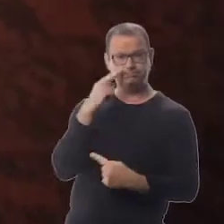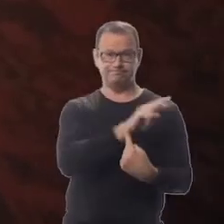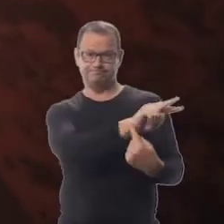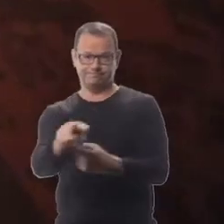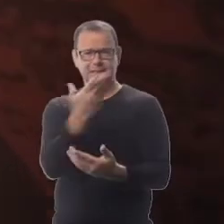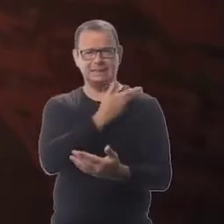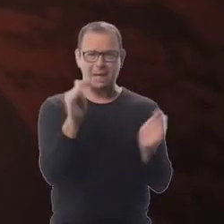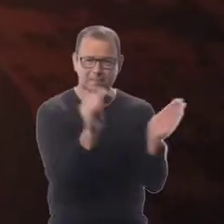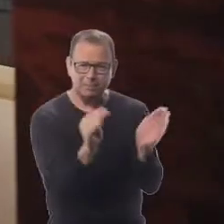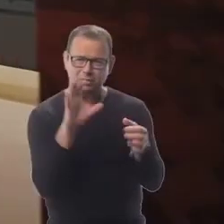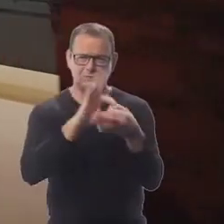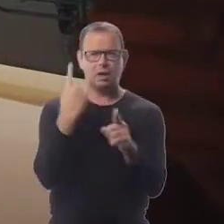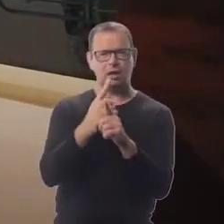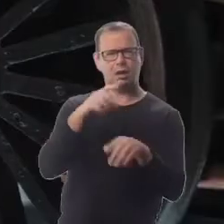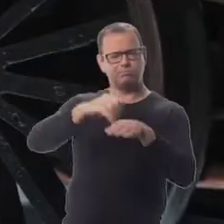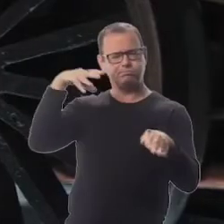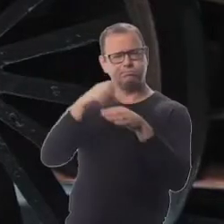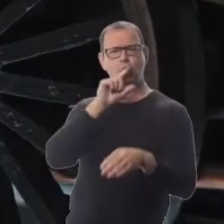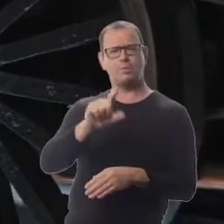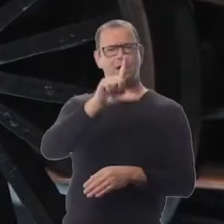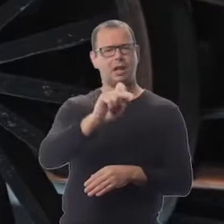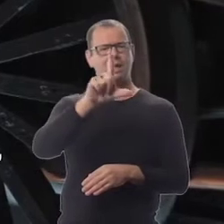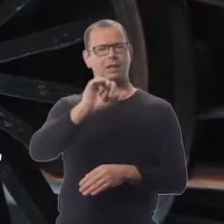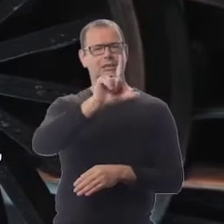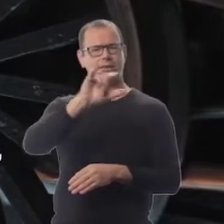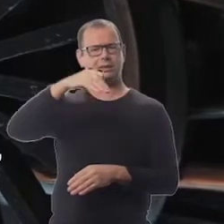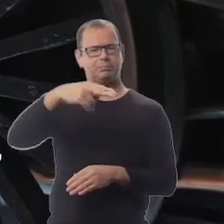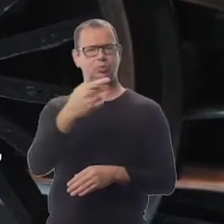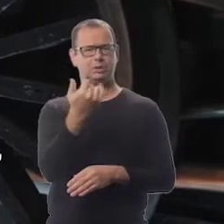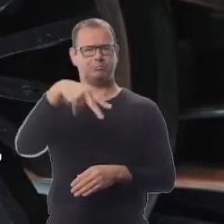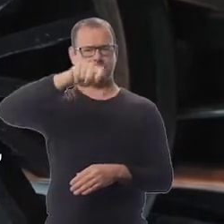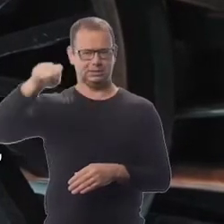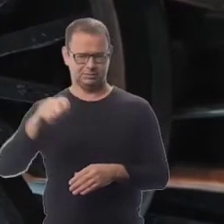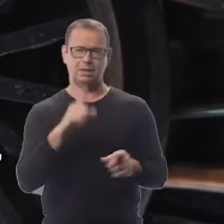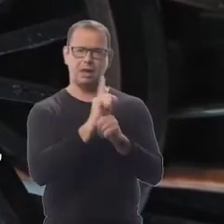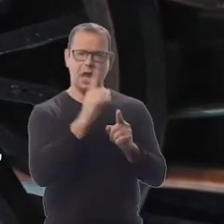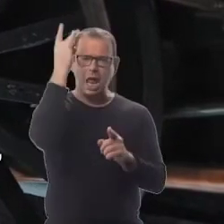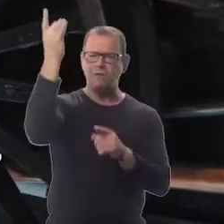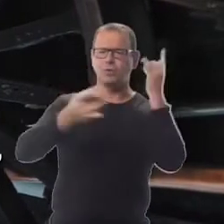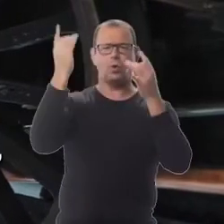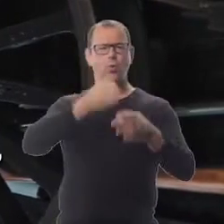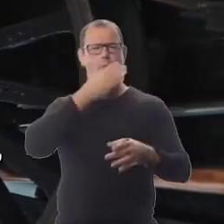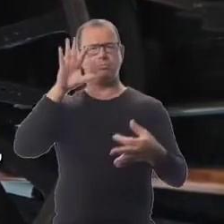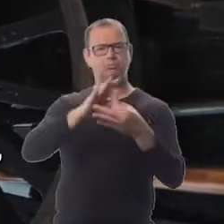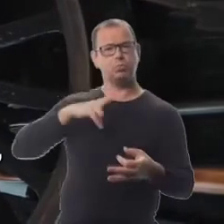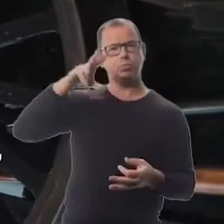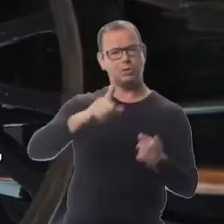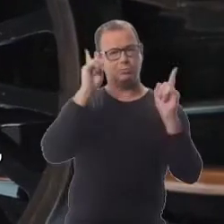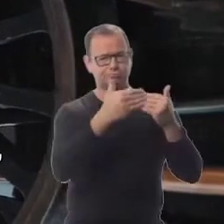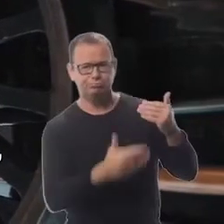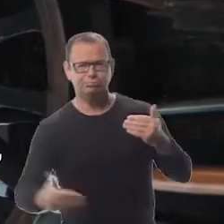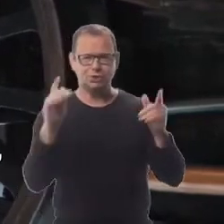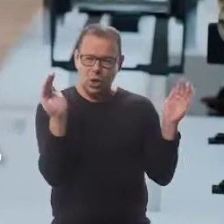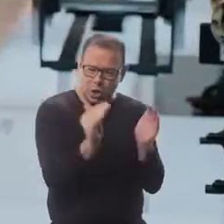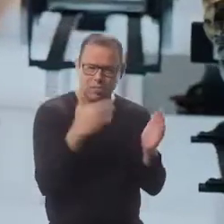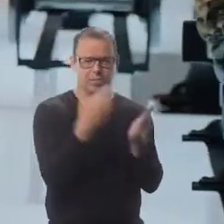coleção, como a locomotiva La Lilliputienne. A aventura do comboio em Portugal teria início com este pequeno, mas valioso